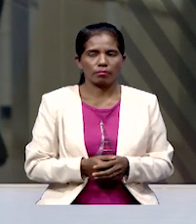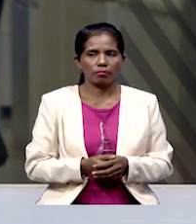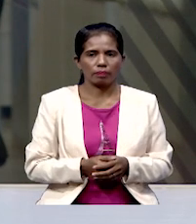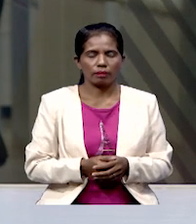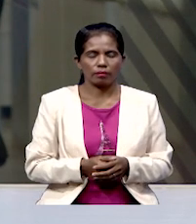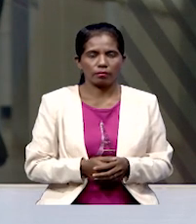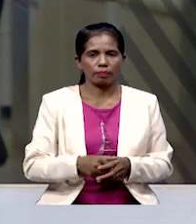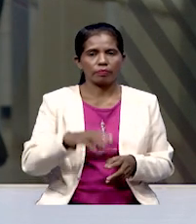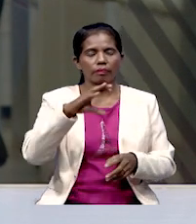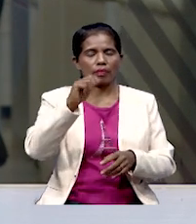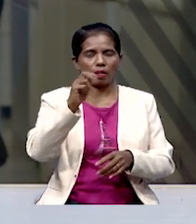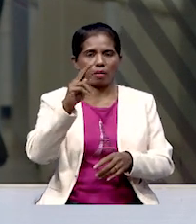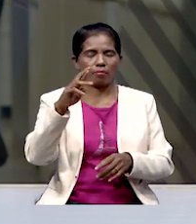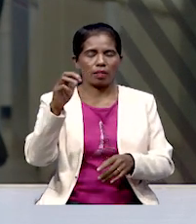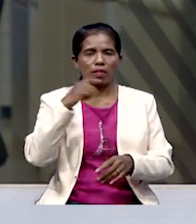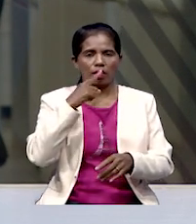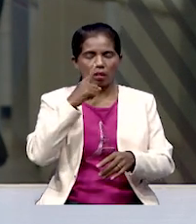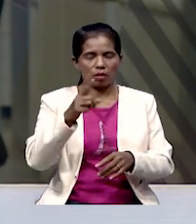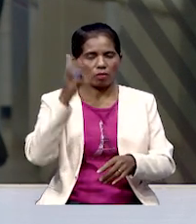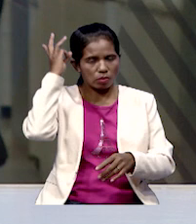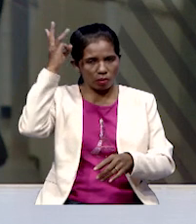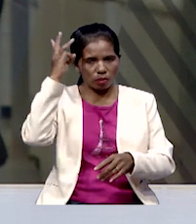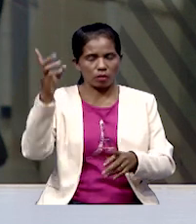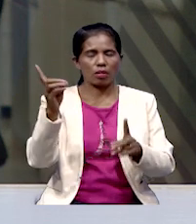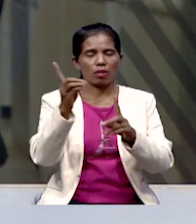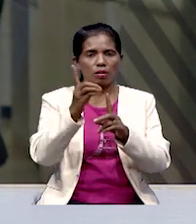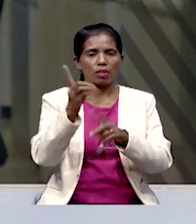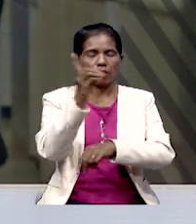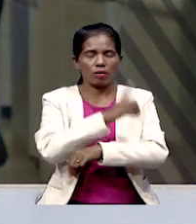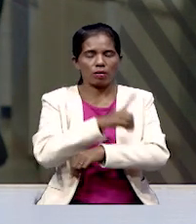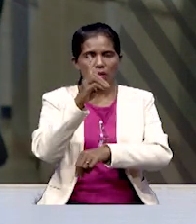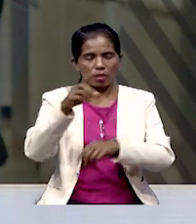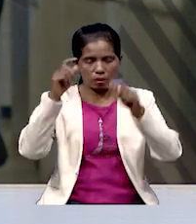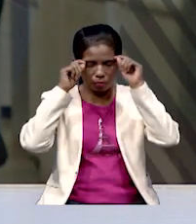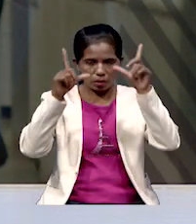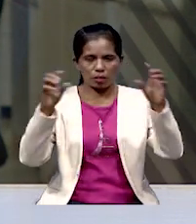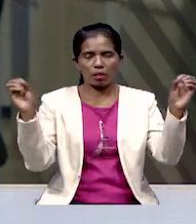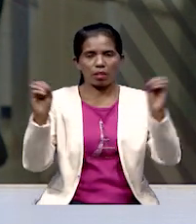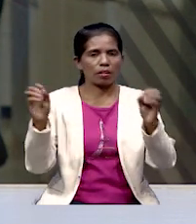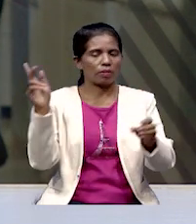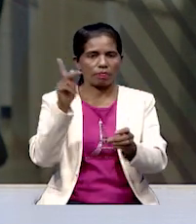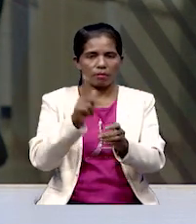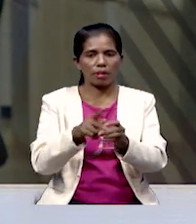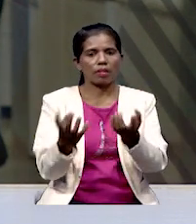Kamar Komersio Industri Timor Leste preocupa lorong ida Timor Leste sela iha mina sona.